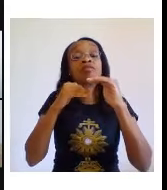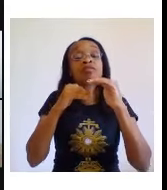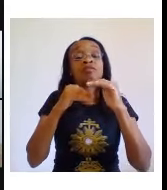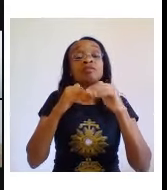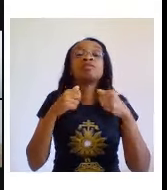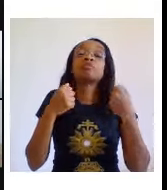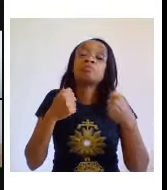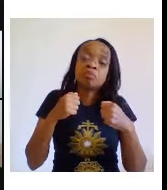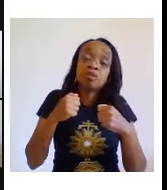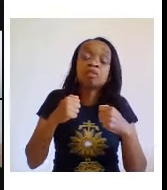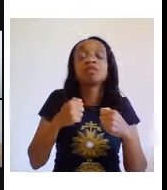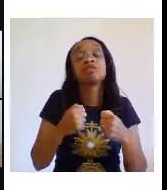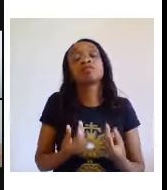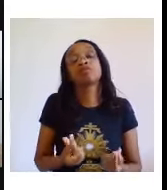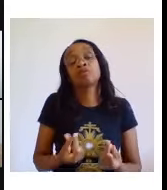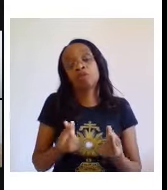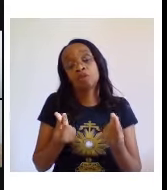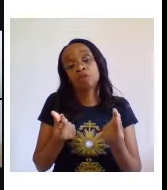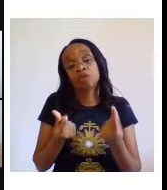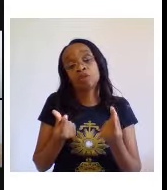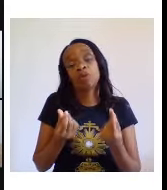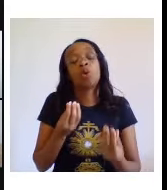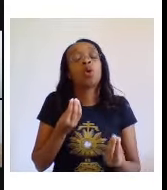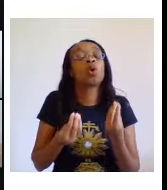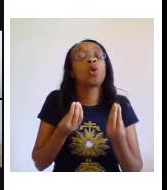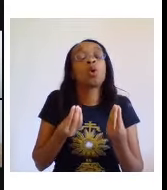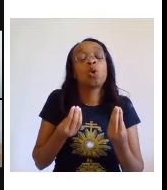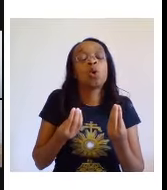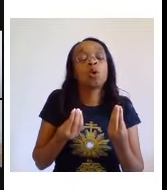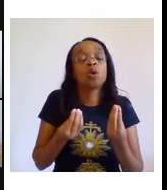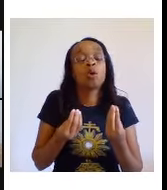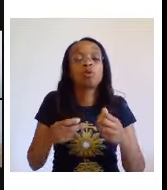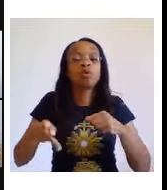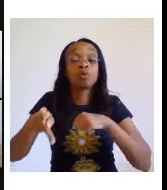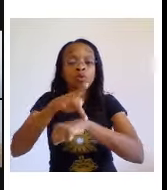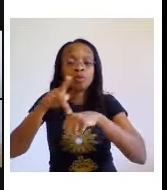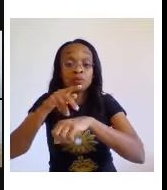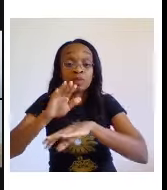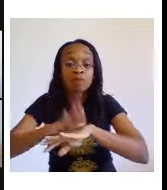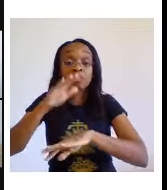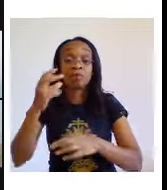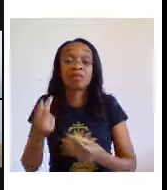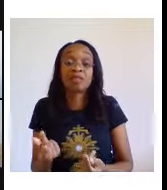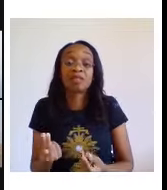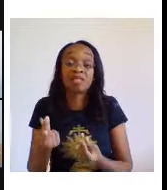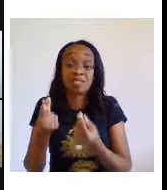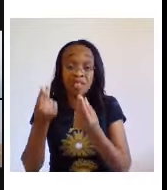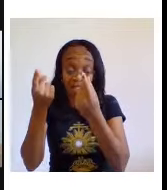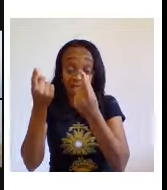é fundamental, é fundamental que os países desenvolvidos transfira recursos